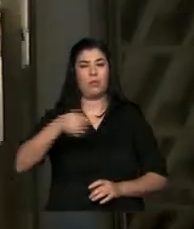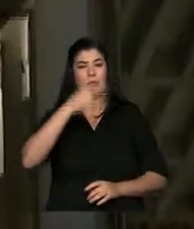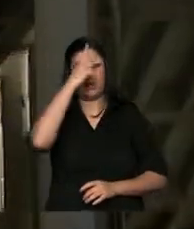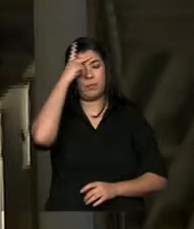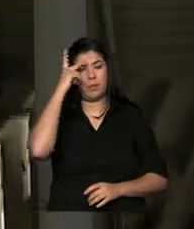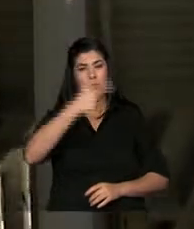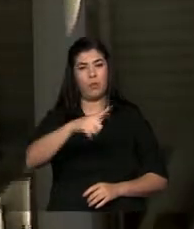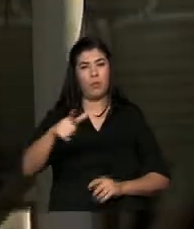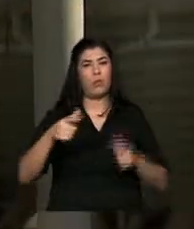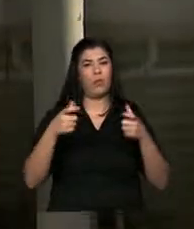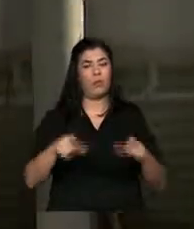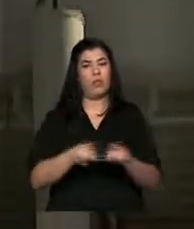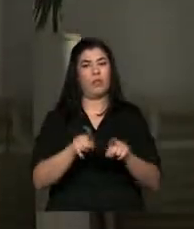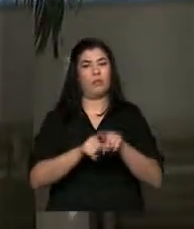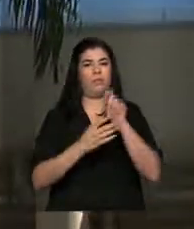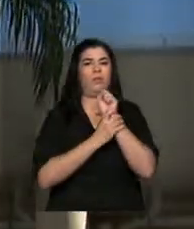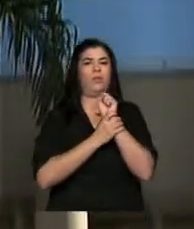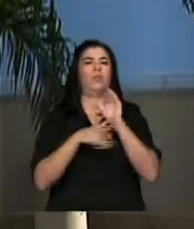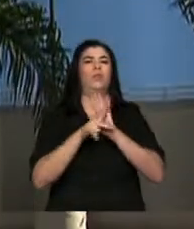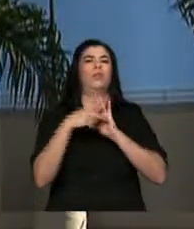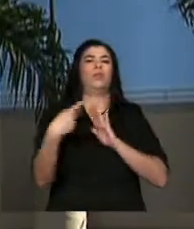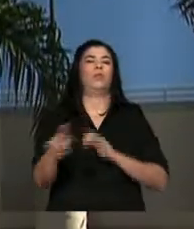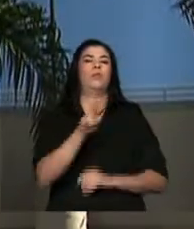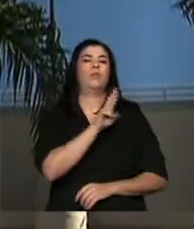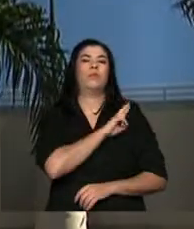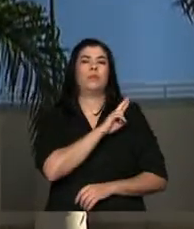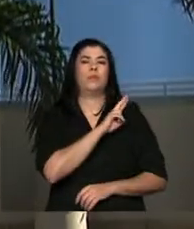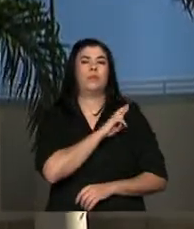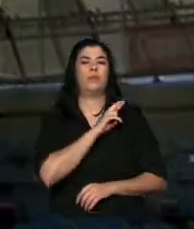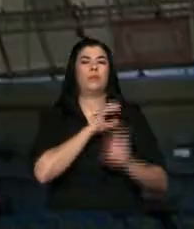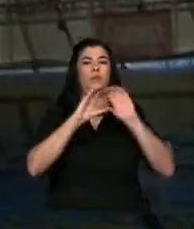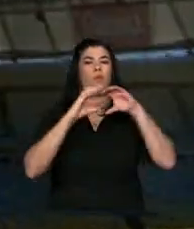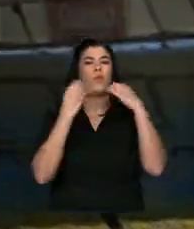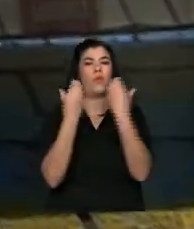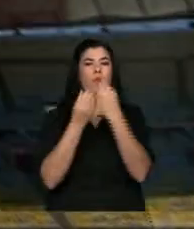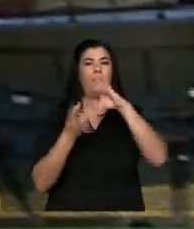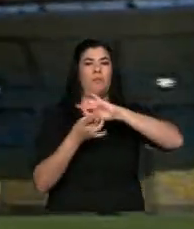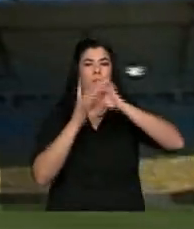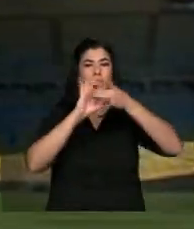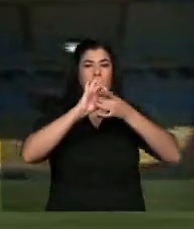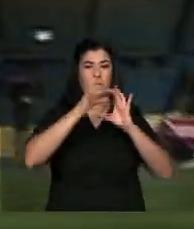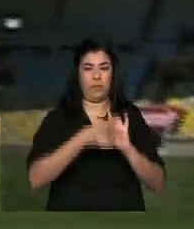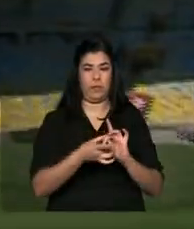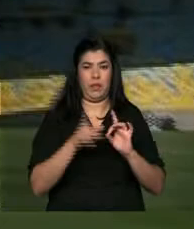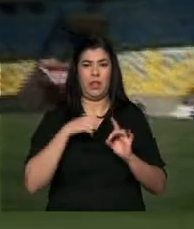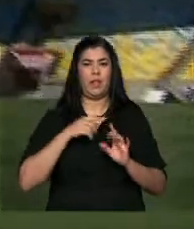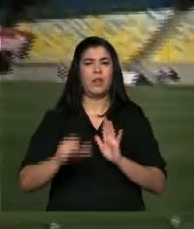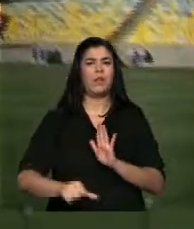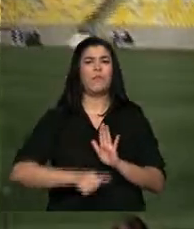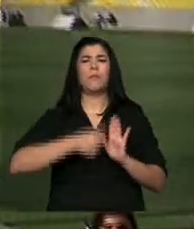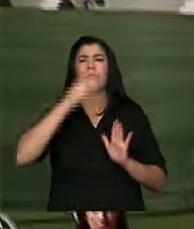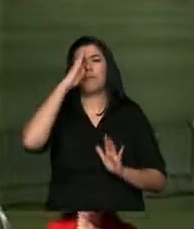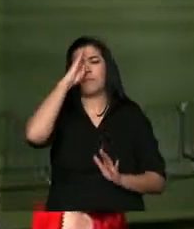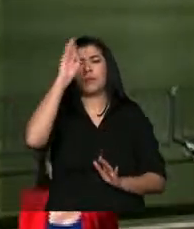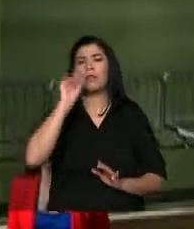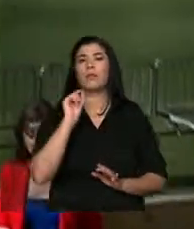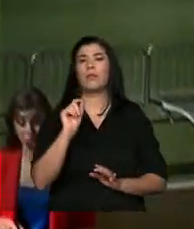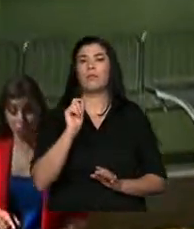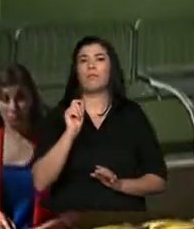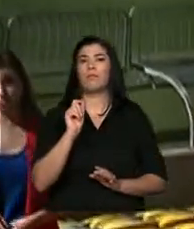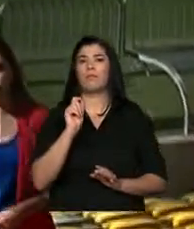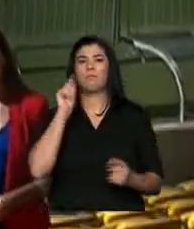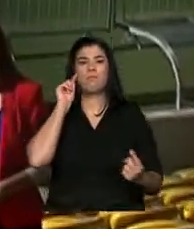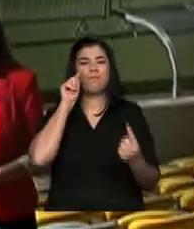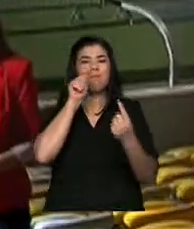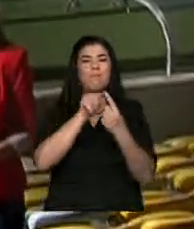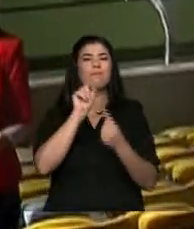outras instalações, a segurança ficará a cargo do Comitê Olímpico. Um dos maiores ícones da cidade do Rio de Janeiro e do